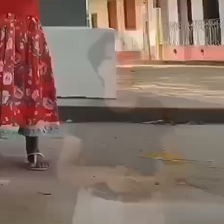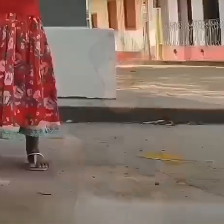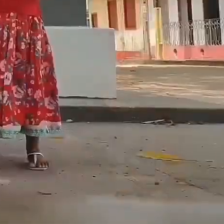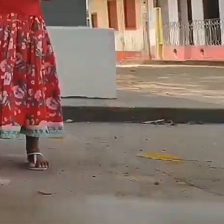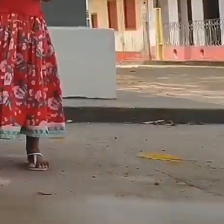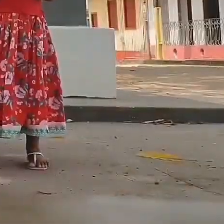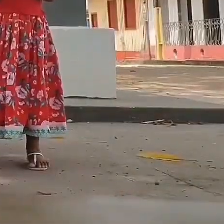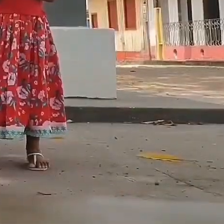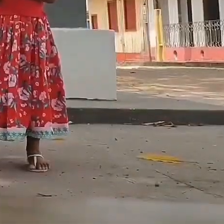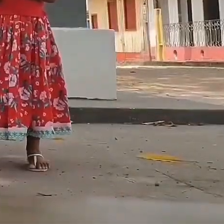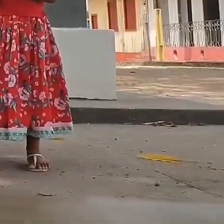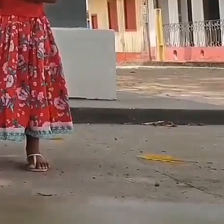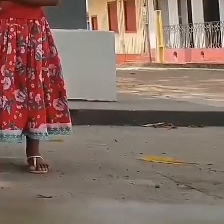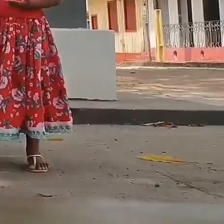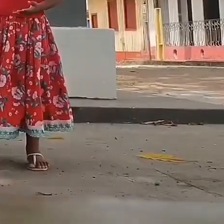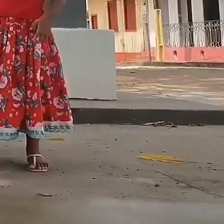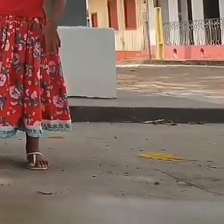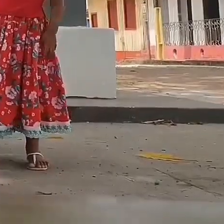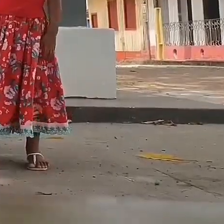Marabaixo?